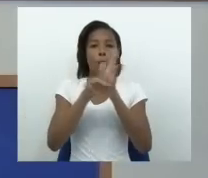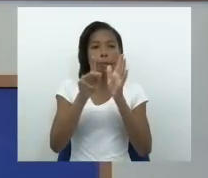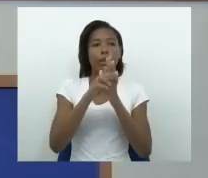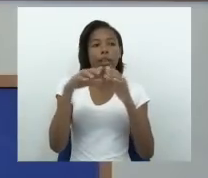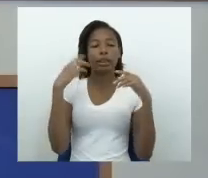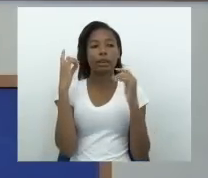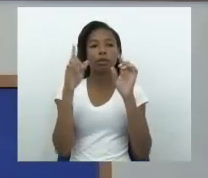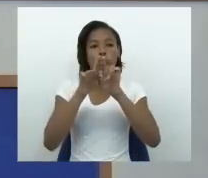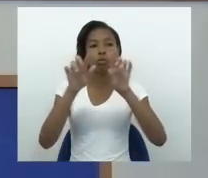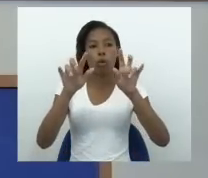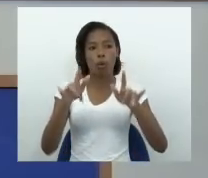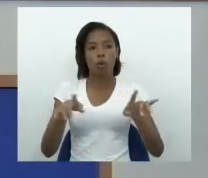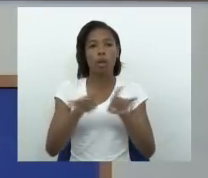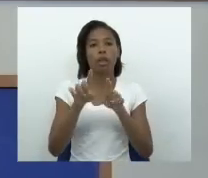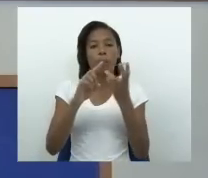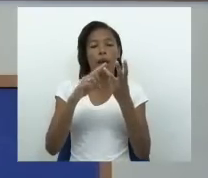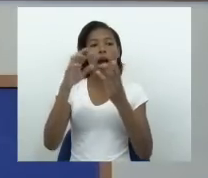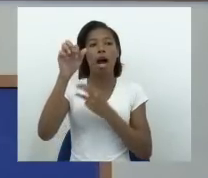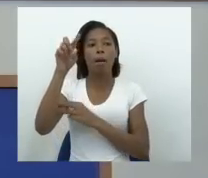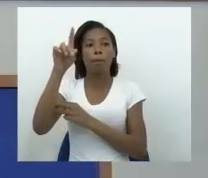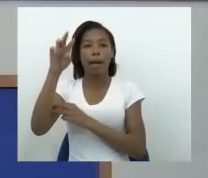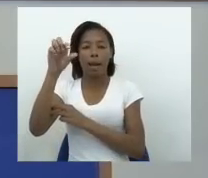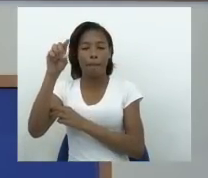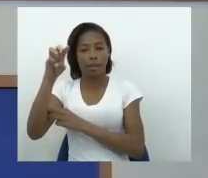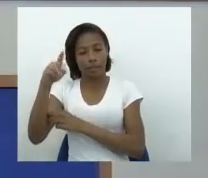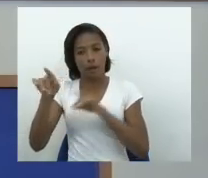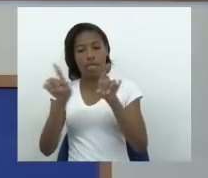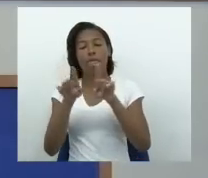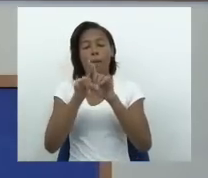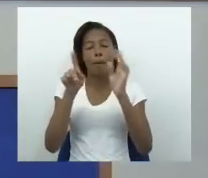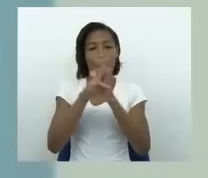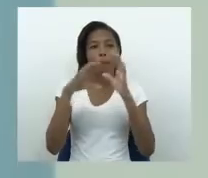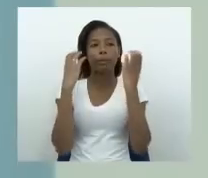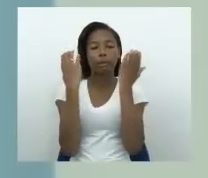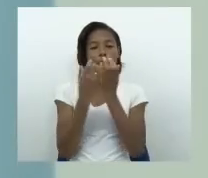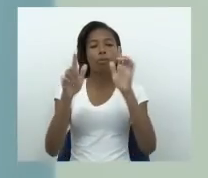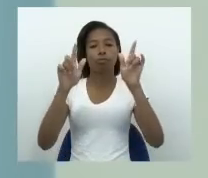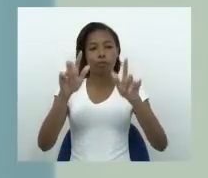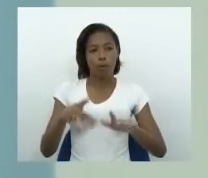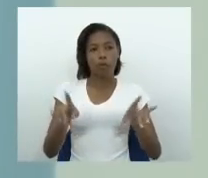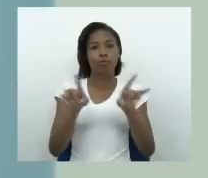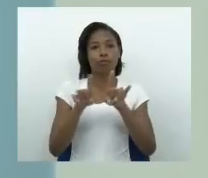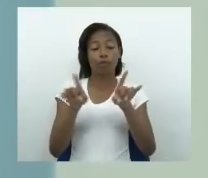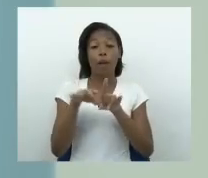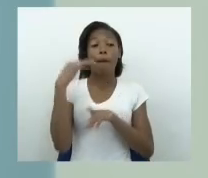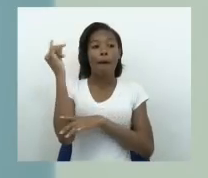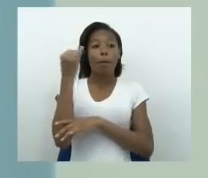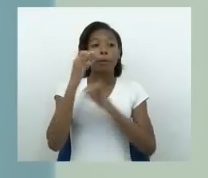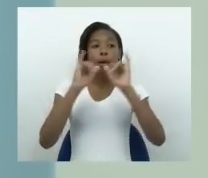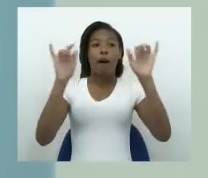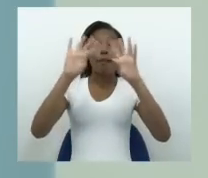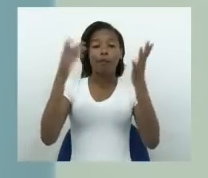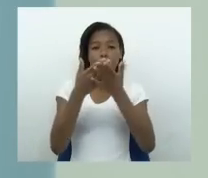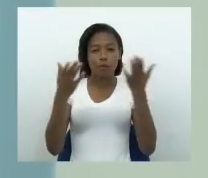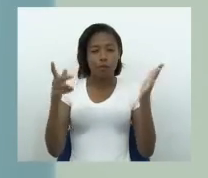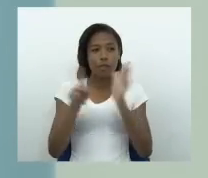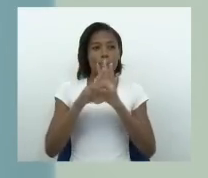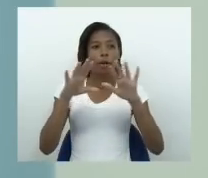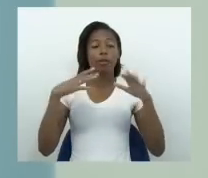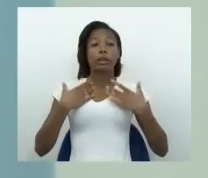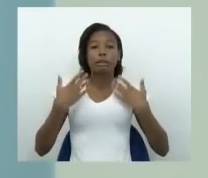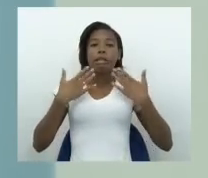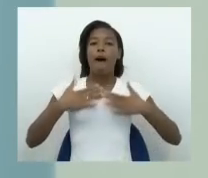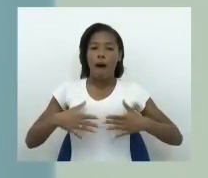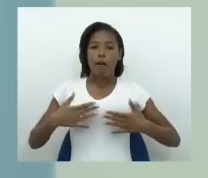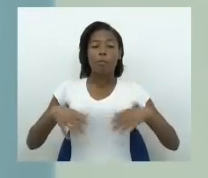Guarulhos, e a Giovana D'Antonio, agente técnica parlamentar também na Câmara de Guarulhos. Importante lembrar você que para a comunidade de todos que vão